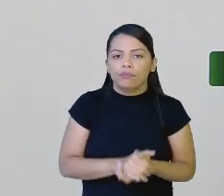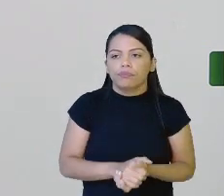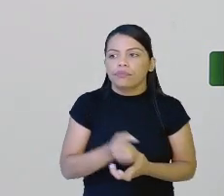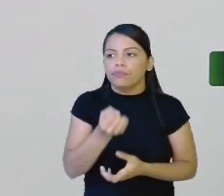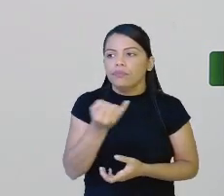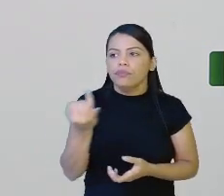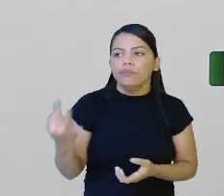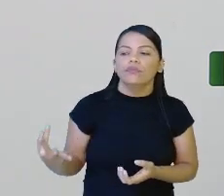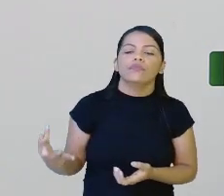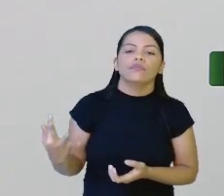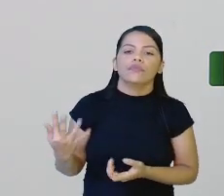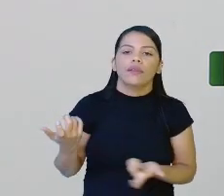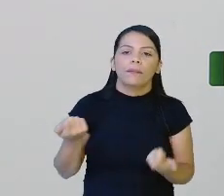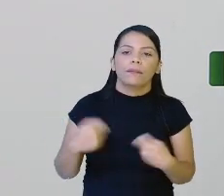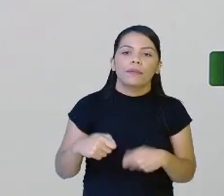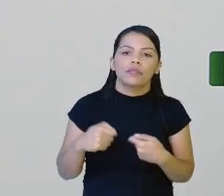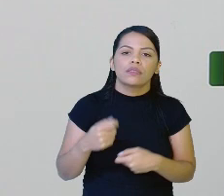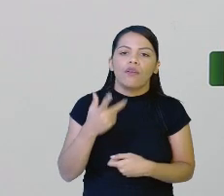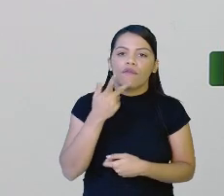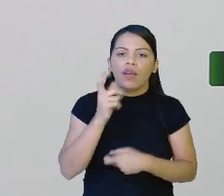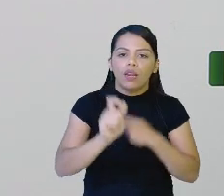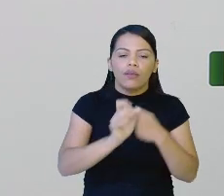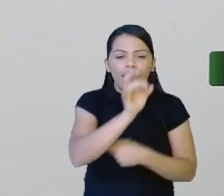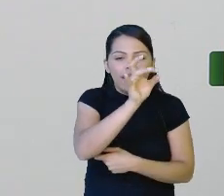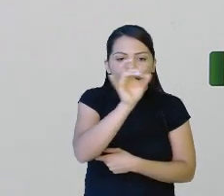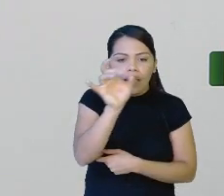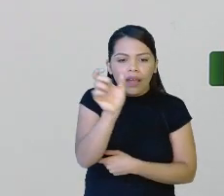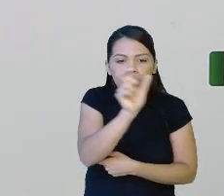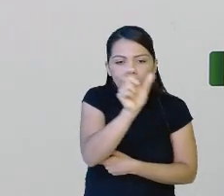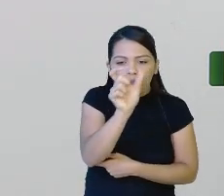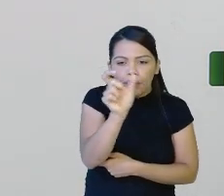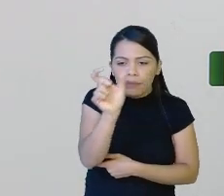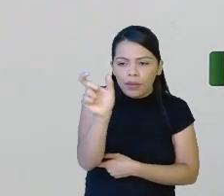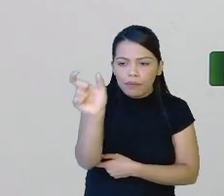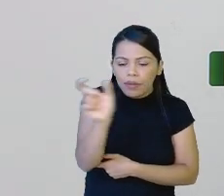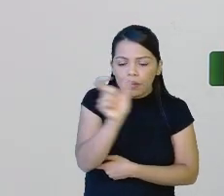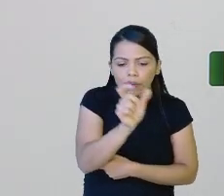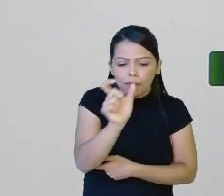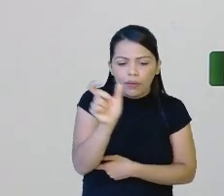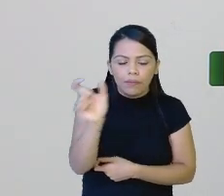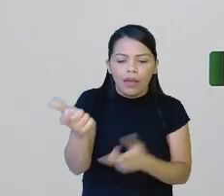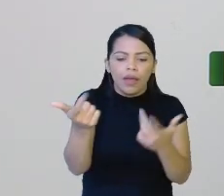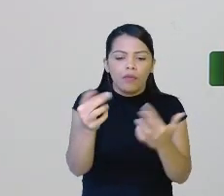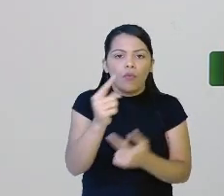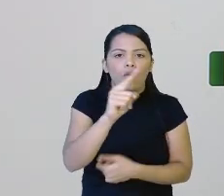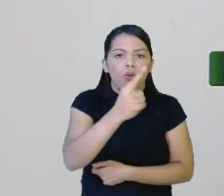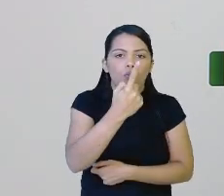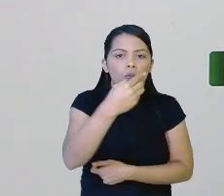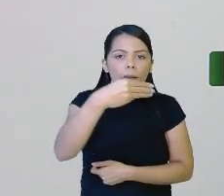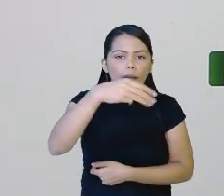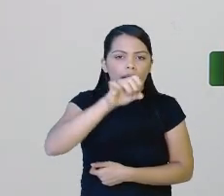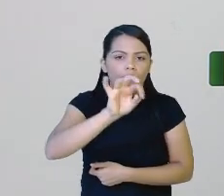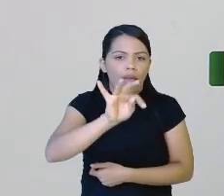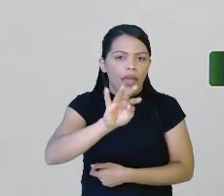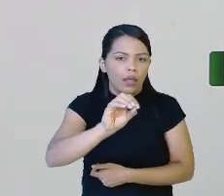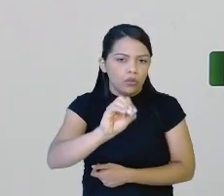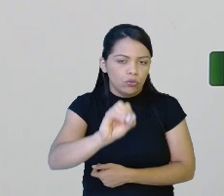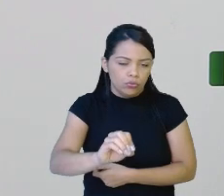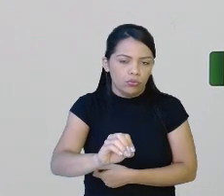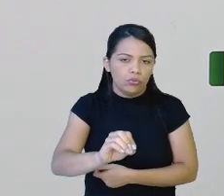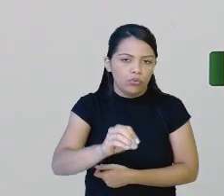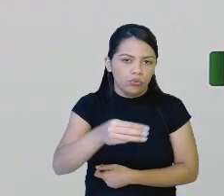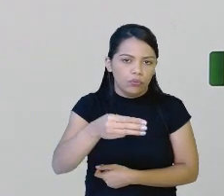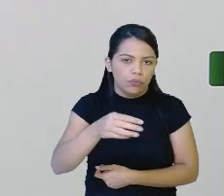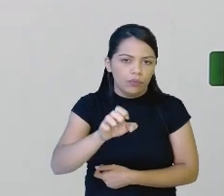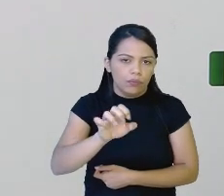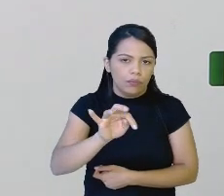E eu disse que cada quadrado desse equivale a 1 metro quadrado. Vou contar todos. Você que é do quinto